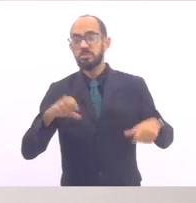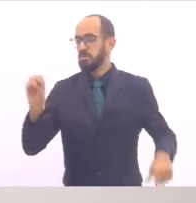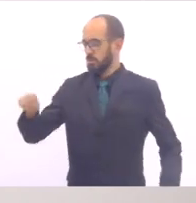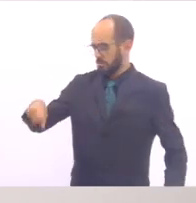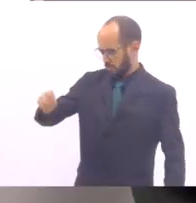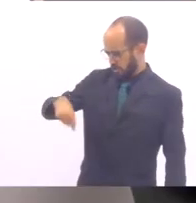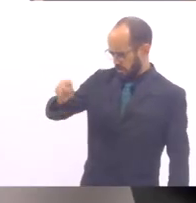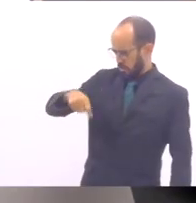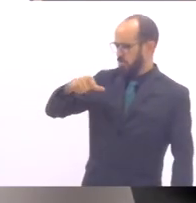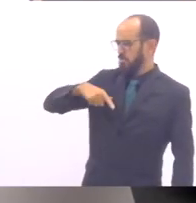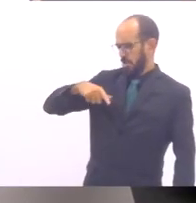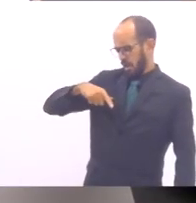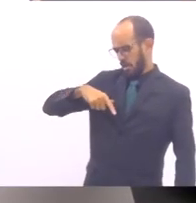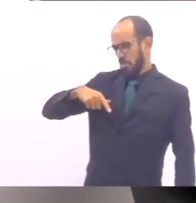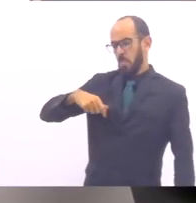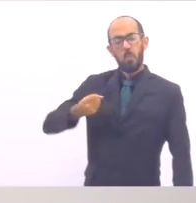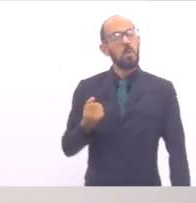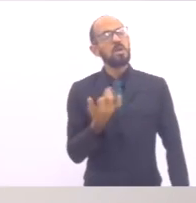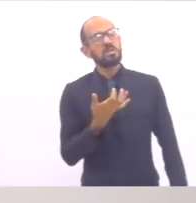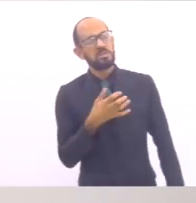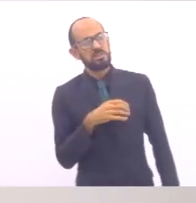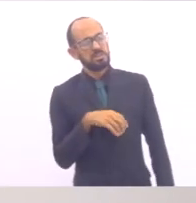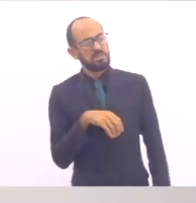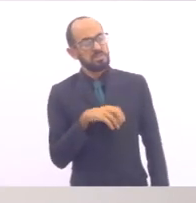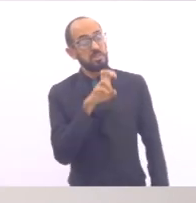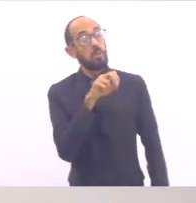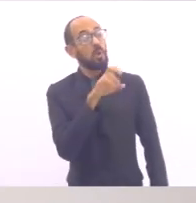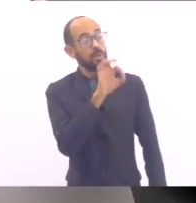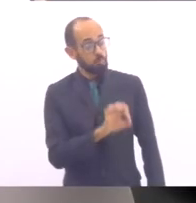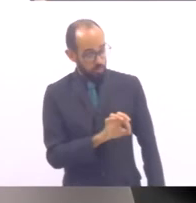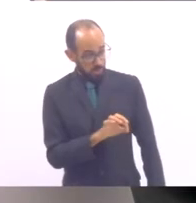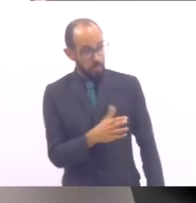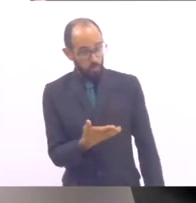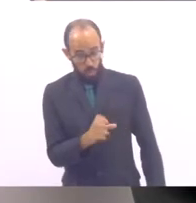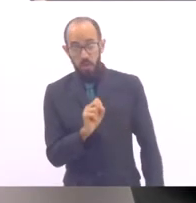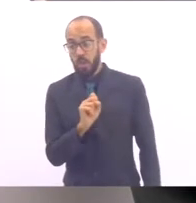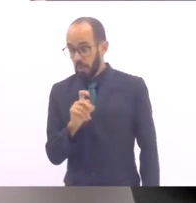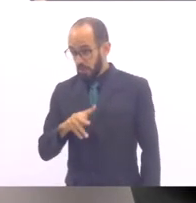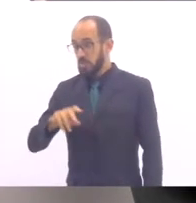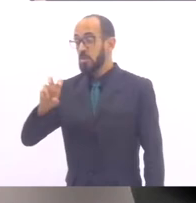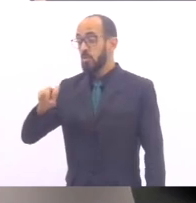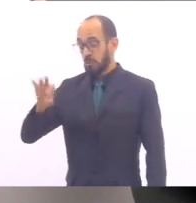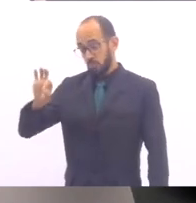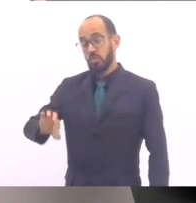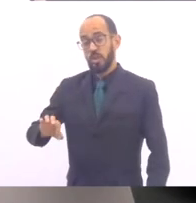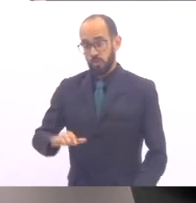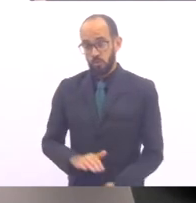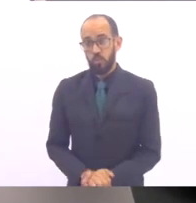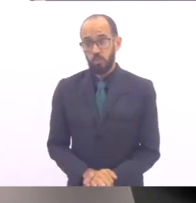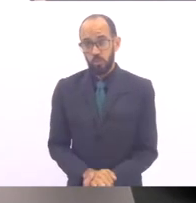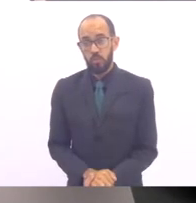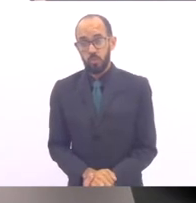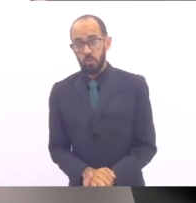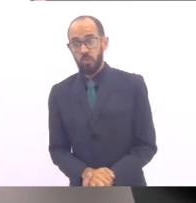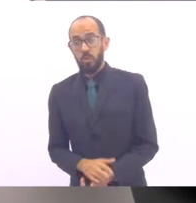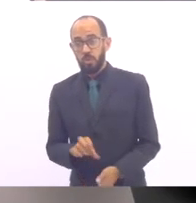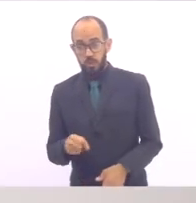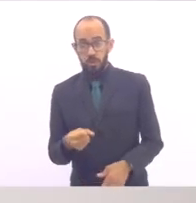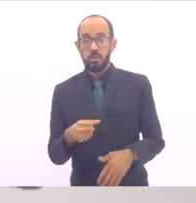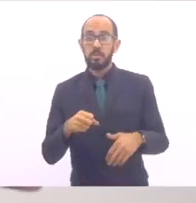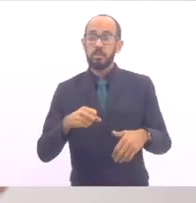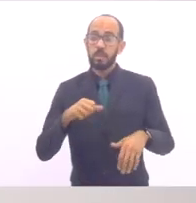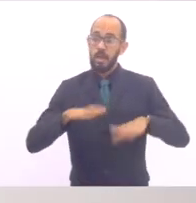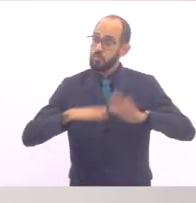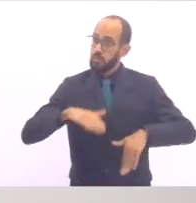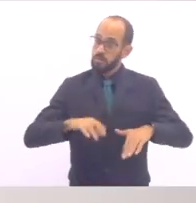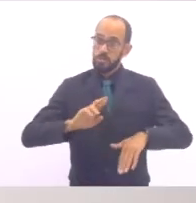Grandes. 40, 50, 60? Acho que 50%. 50%. Muito bem. O que que impede que muitas vezes não estão,